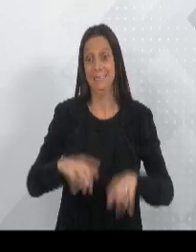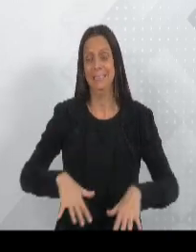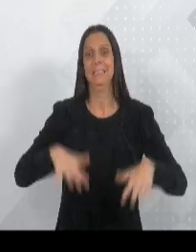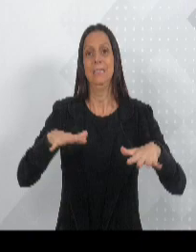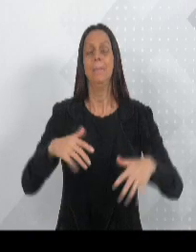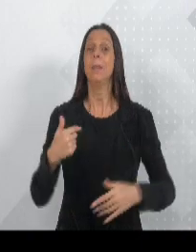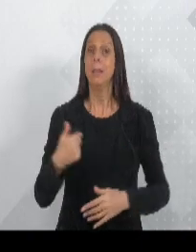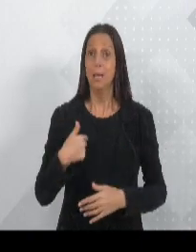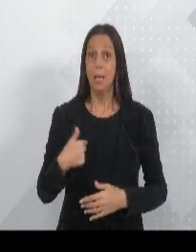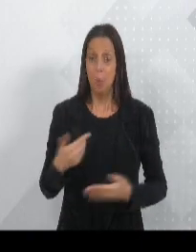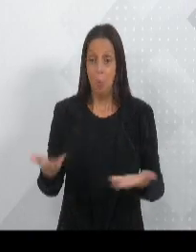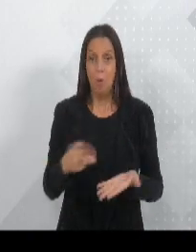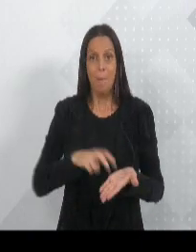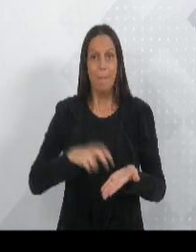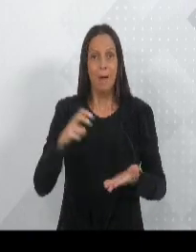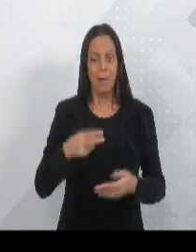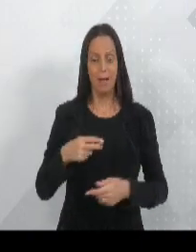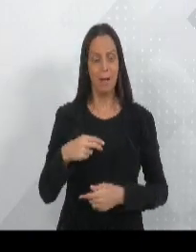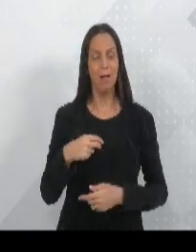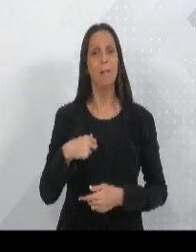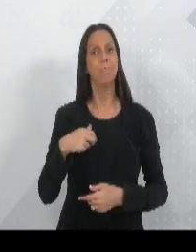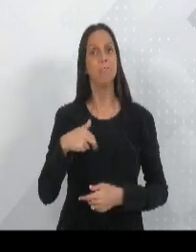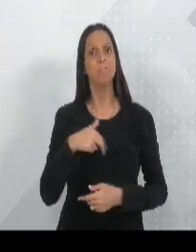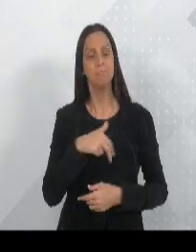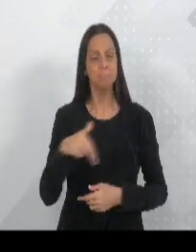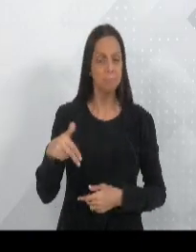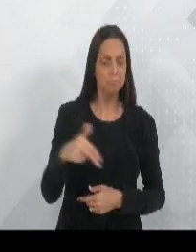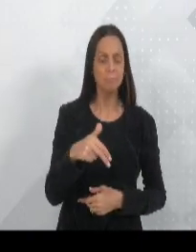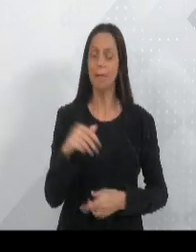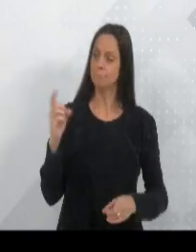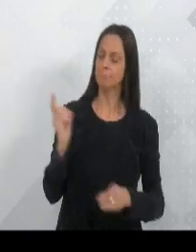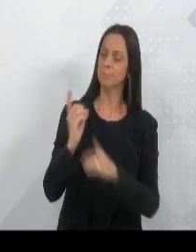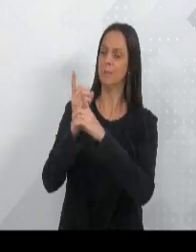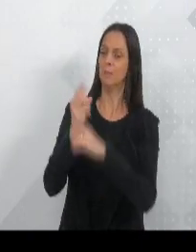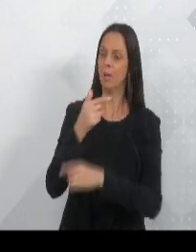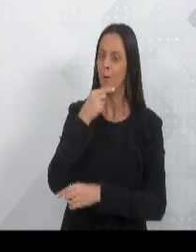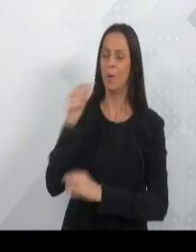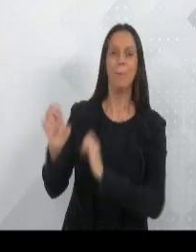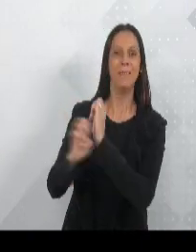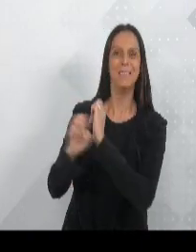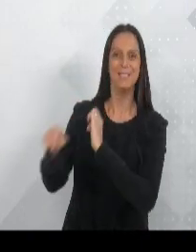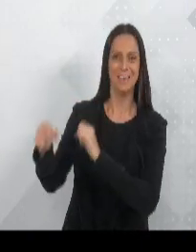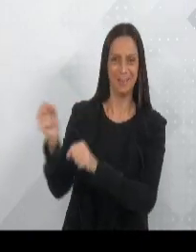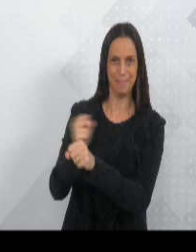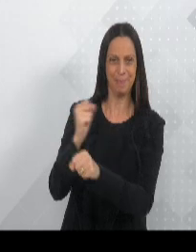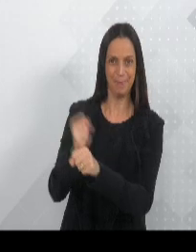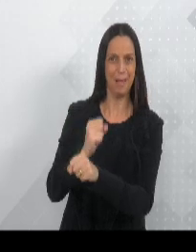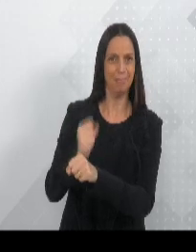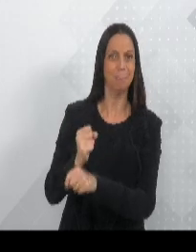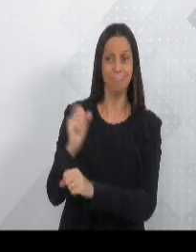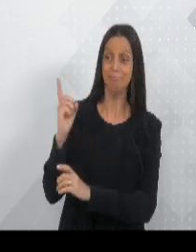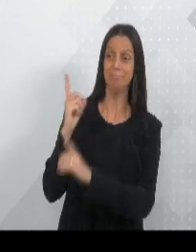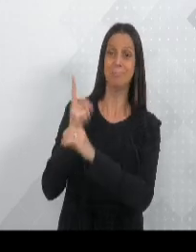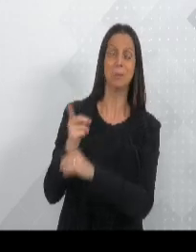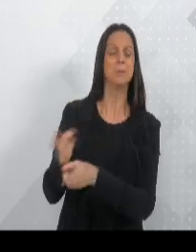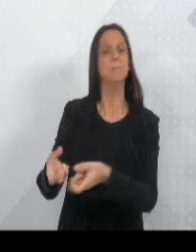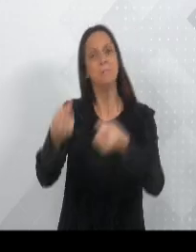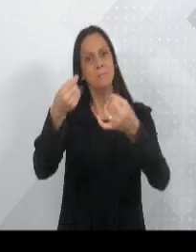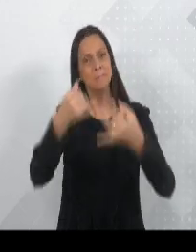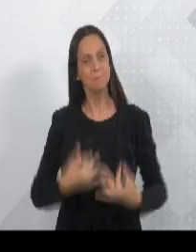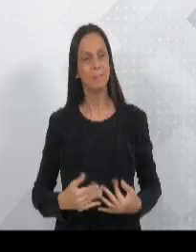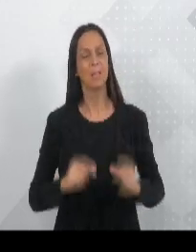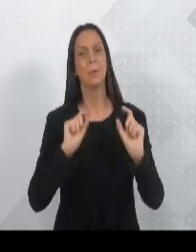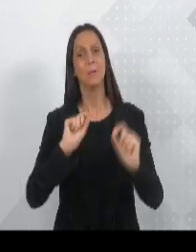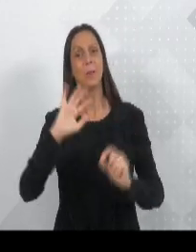essa visita hoje pela manhã encontrei o Camilo engenheiro da obra ali eh naquela oportunidade relatando um pouco do que